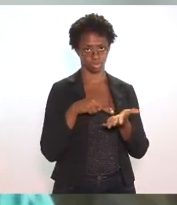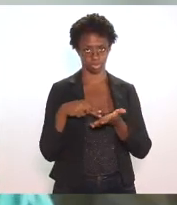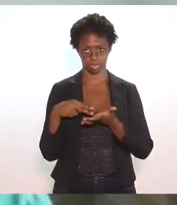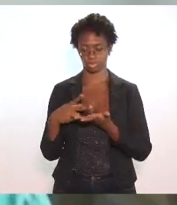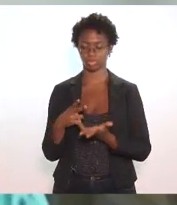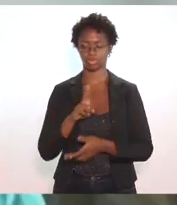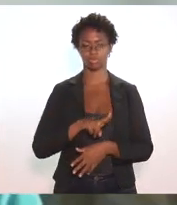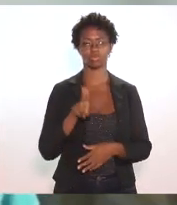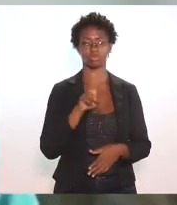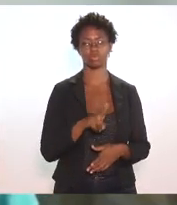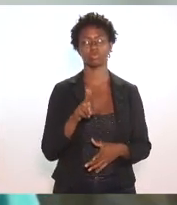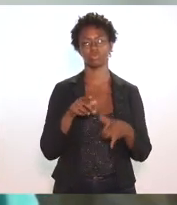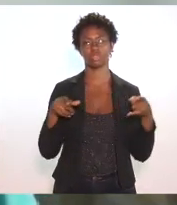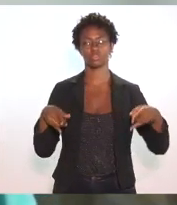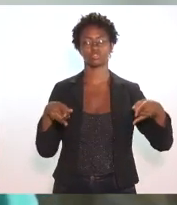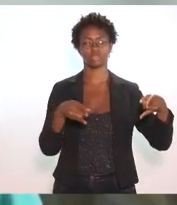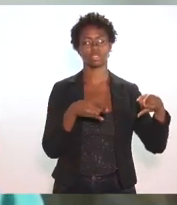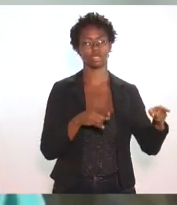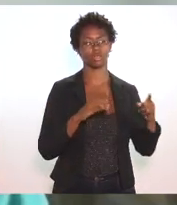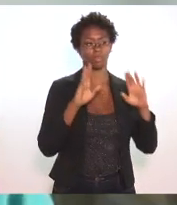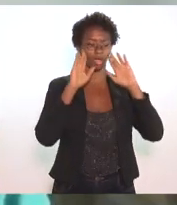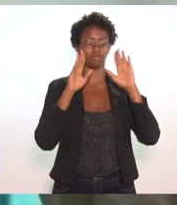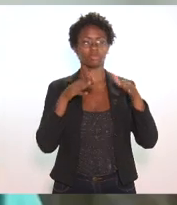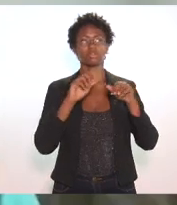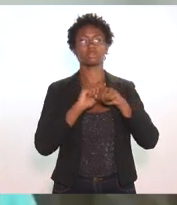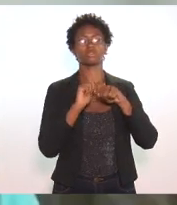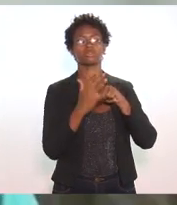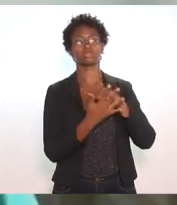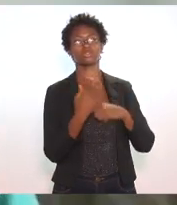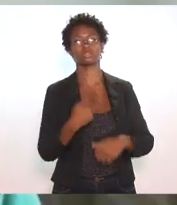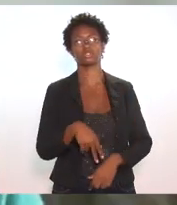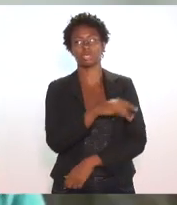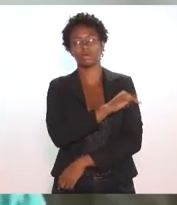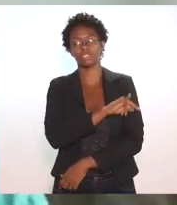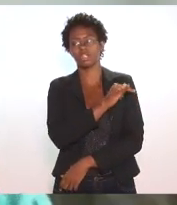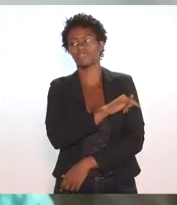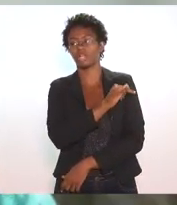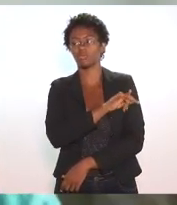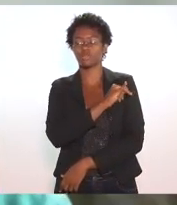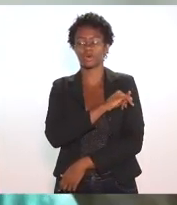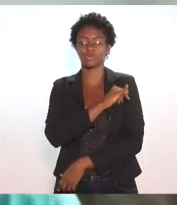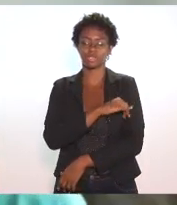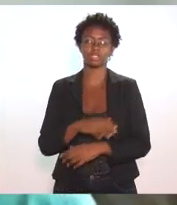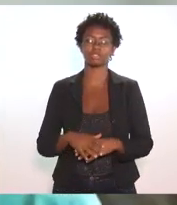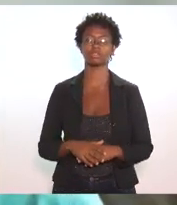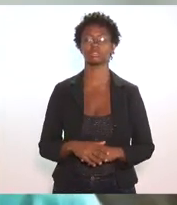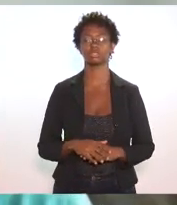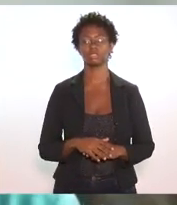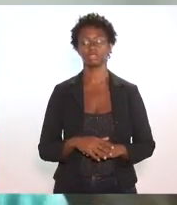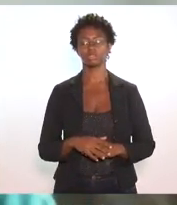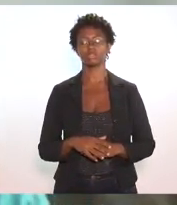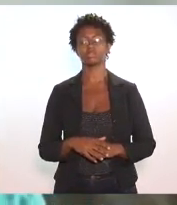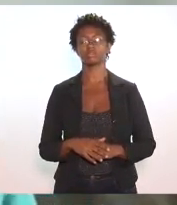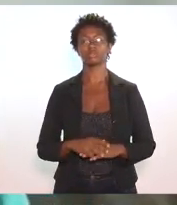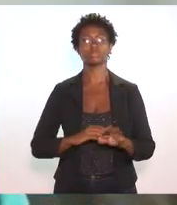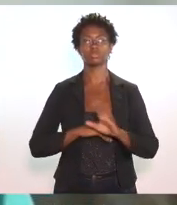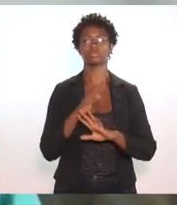por Covid no nosso estado do Rio de Janeiro, envolvendo todas as